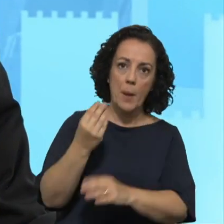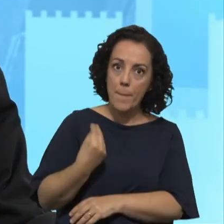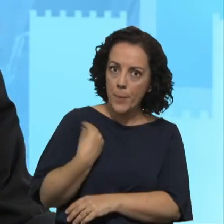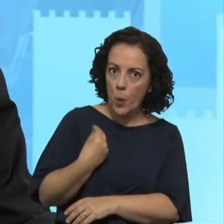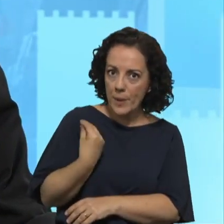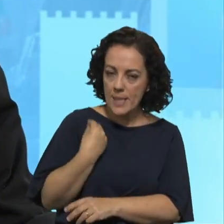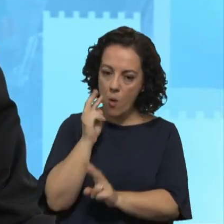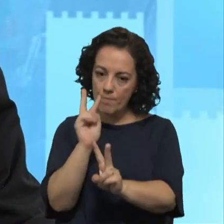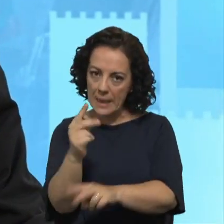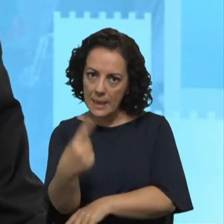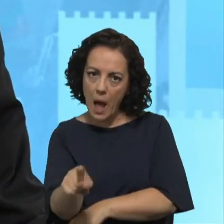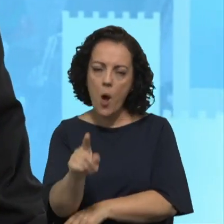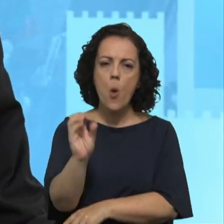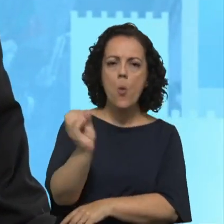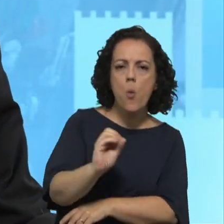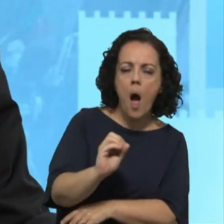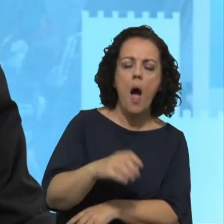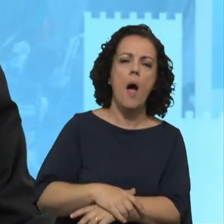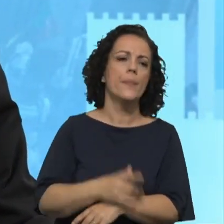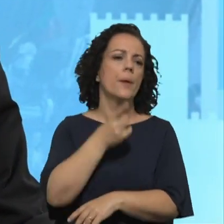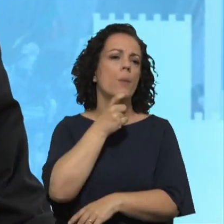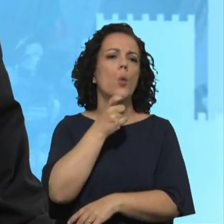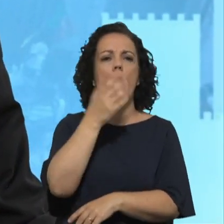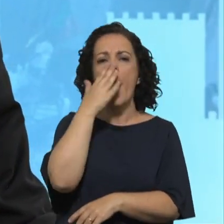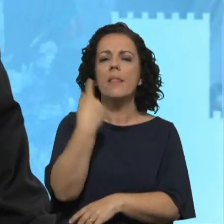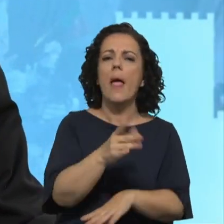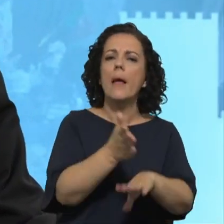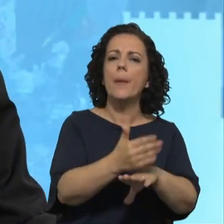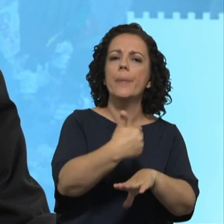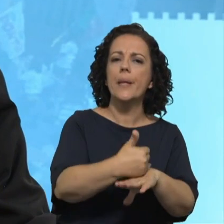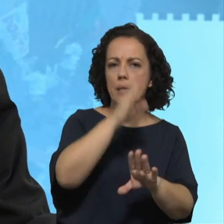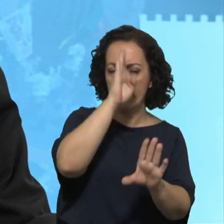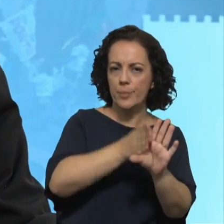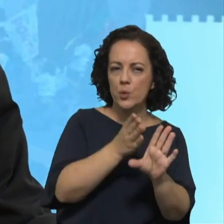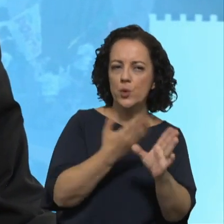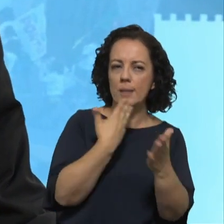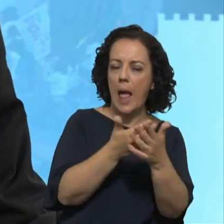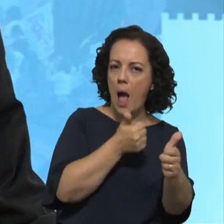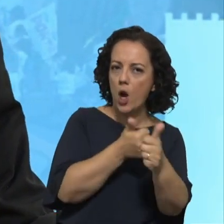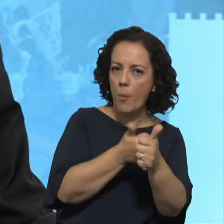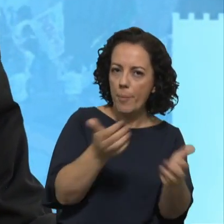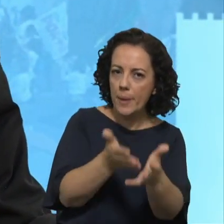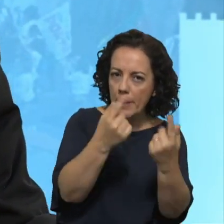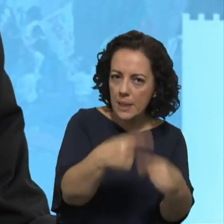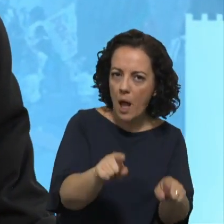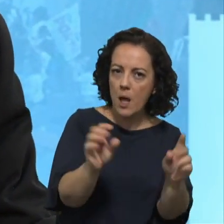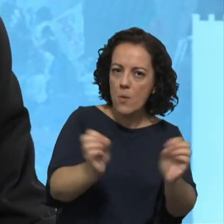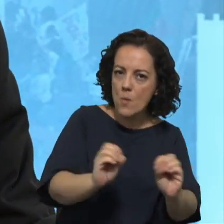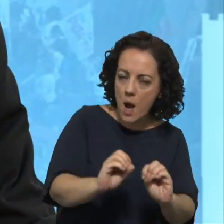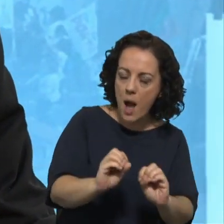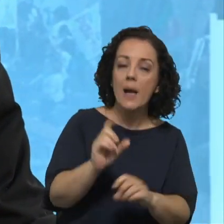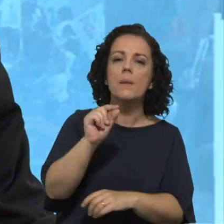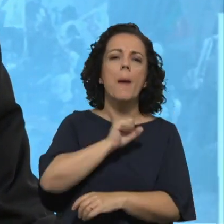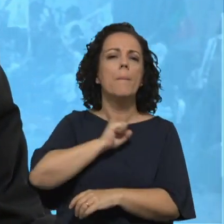dinamizar, se havia uma espécie de gabinete de psicologia que pudesse trazer um acompanhamento aos empregados e se havia uma preocupação por parte dos empregadores